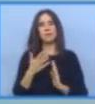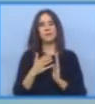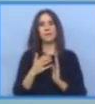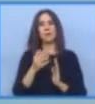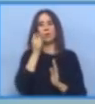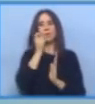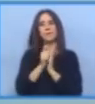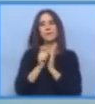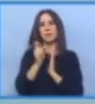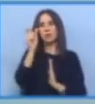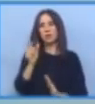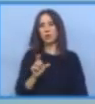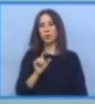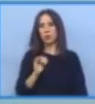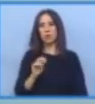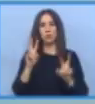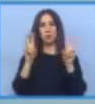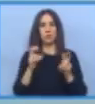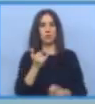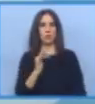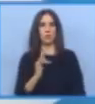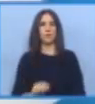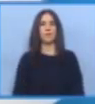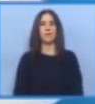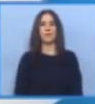evangelista Lucas, no capítulo 24.